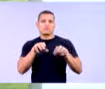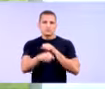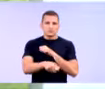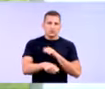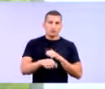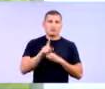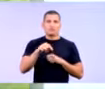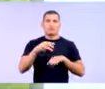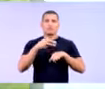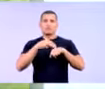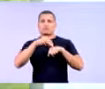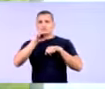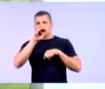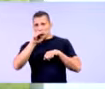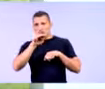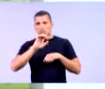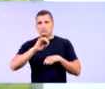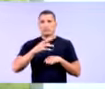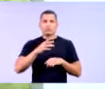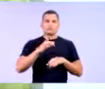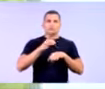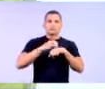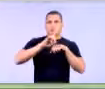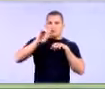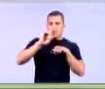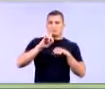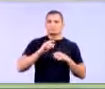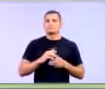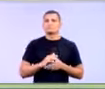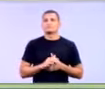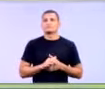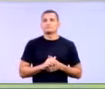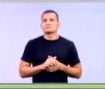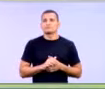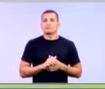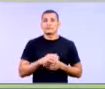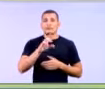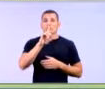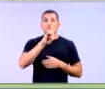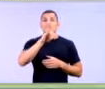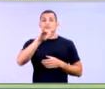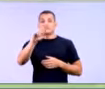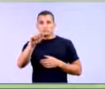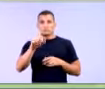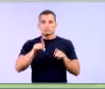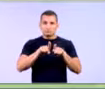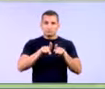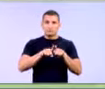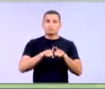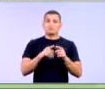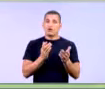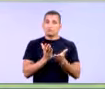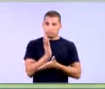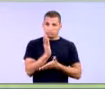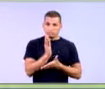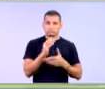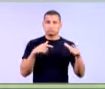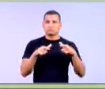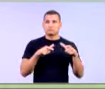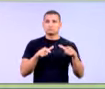dissertação de mestrado, se é uma tese de doutorado, tá? A data que foi aprovado,